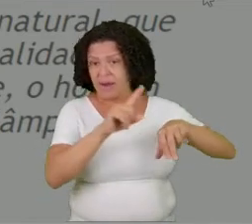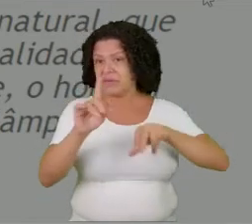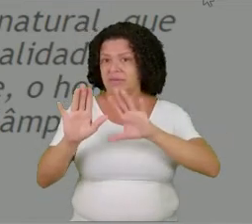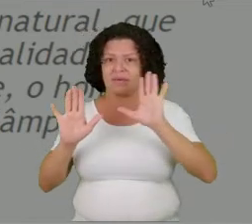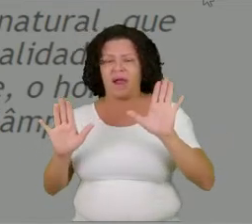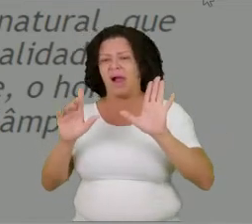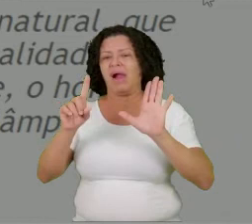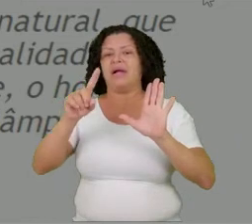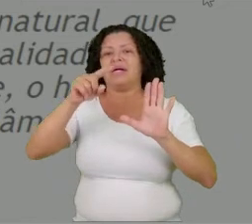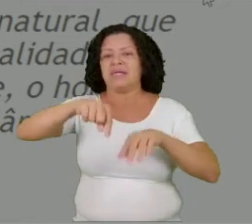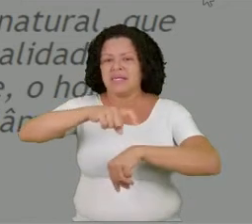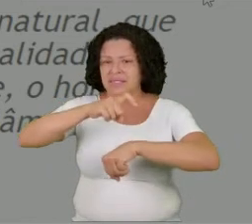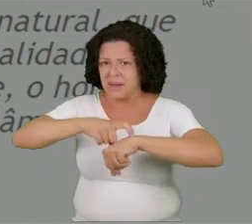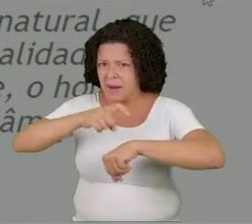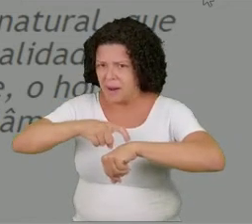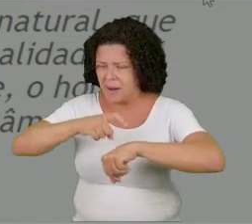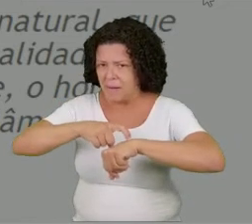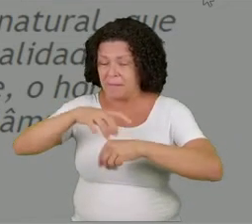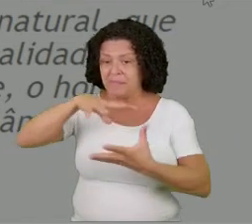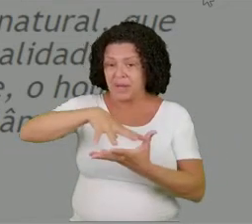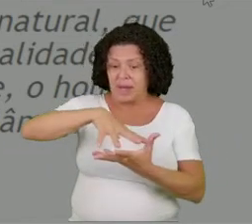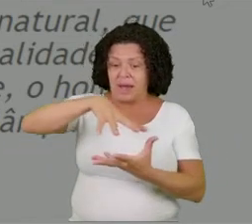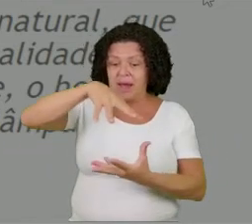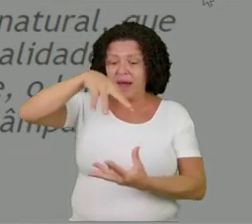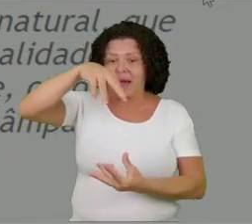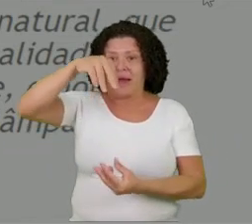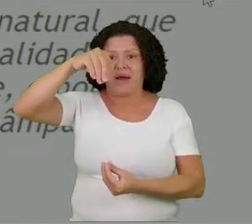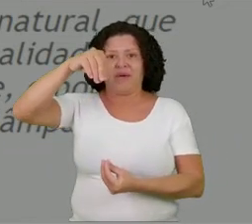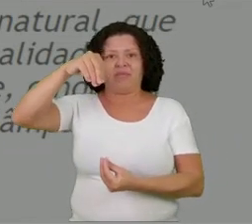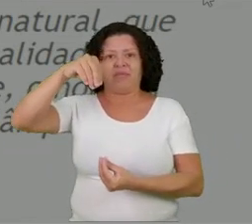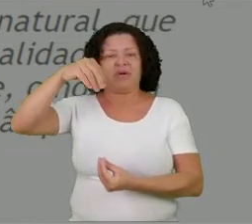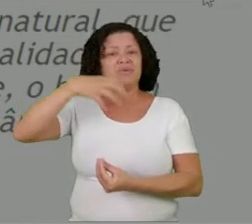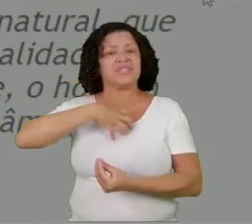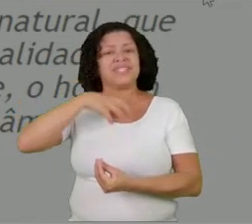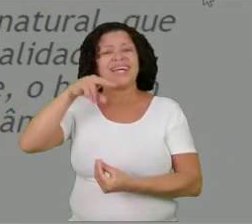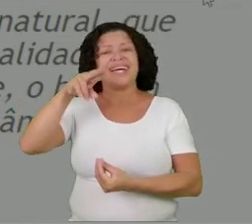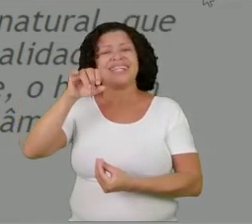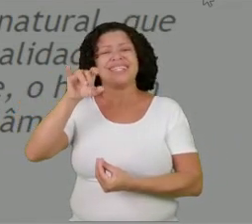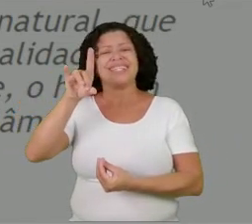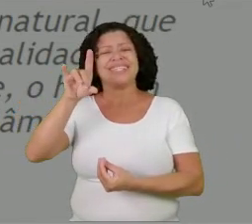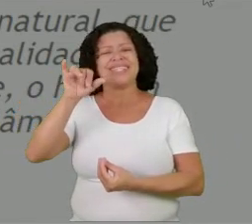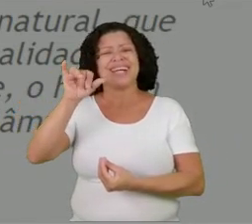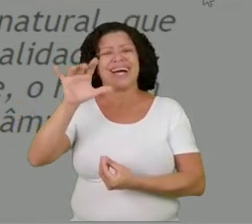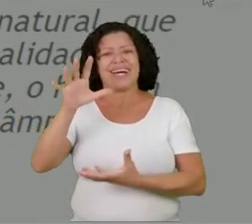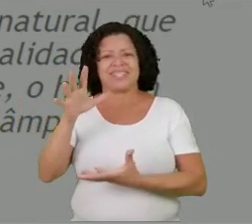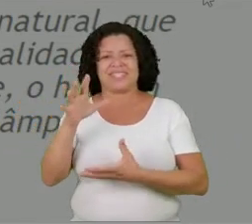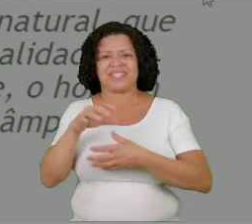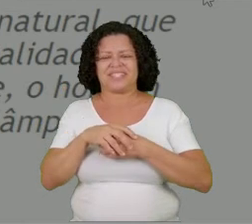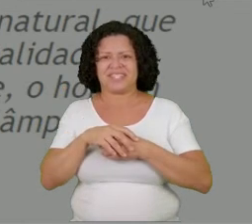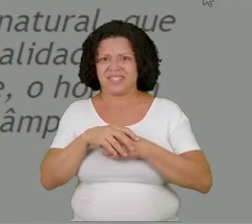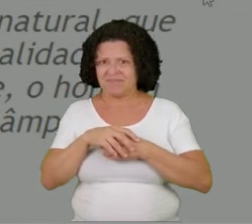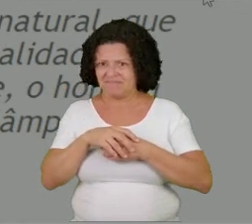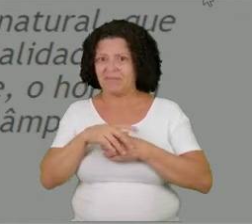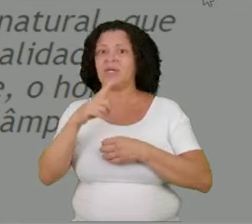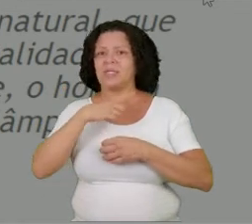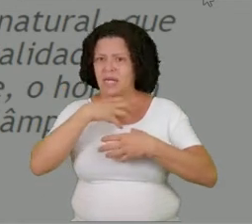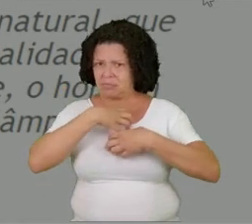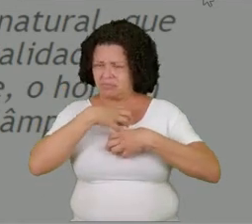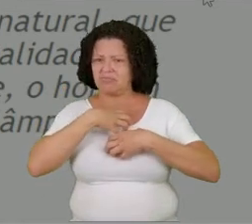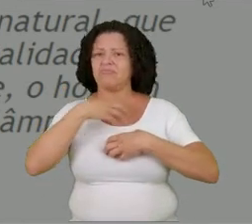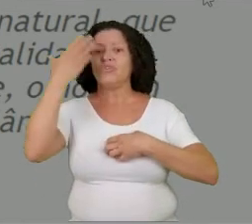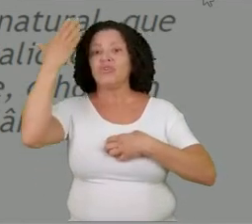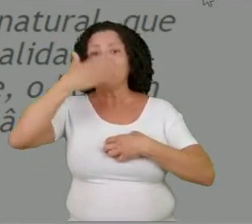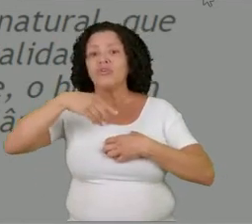morte. Neste momento, a alma nada sente. Os sofrimentos que às vezes se provam no momento